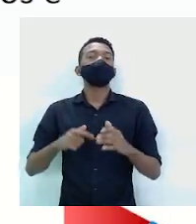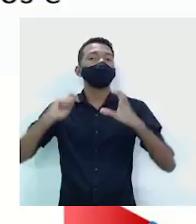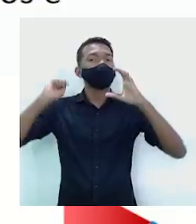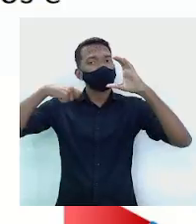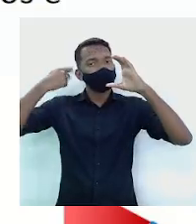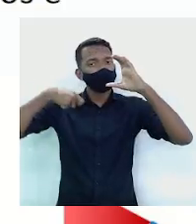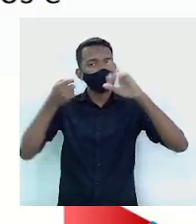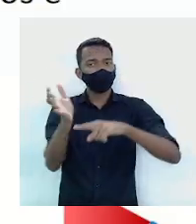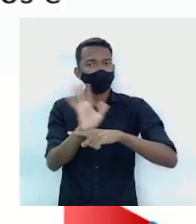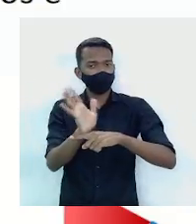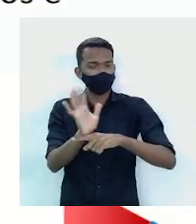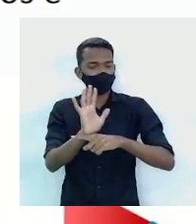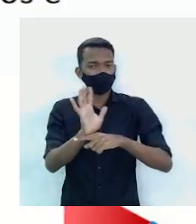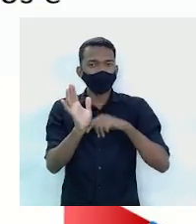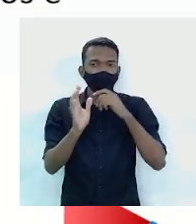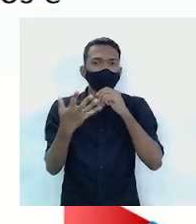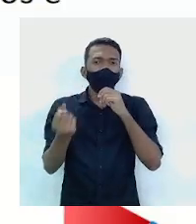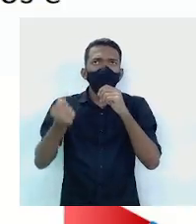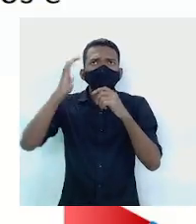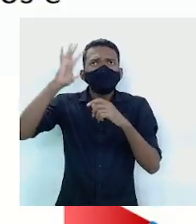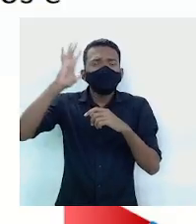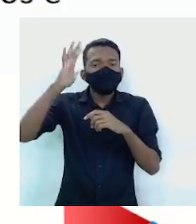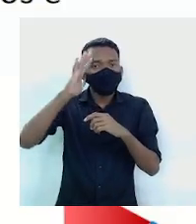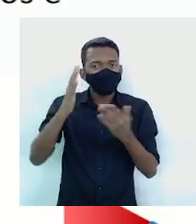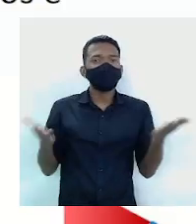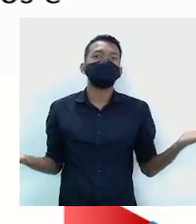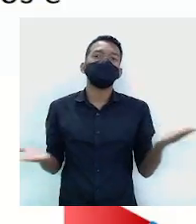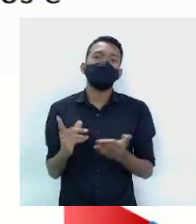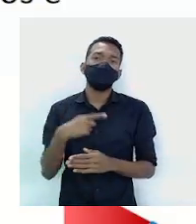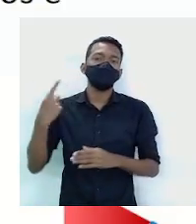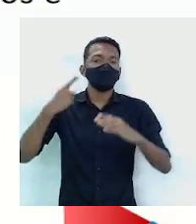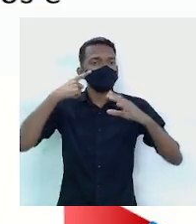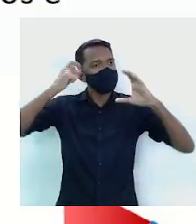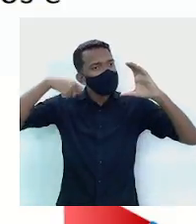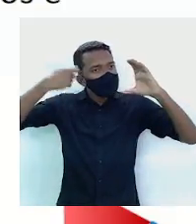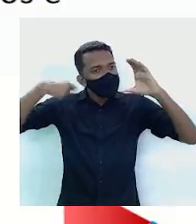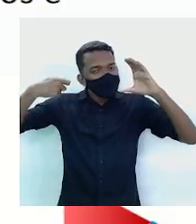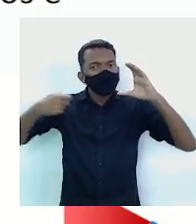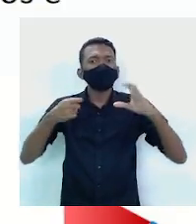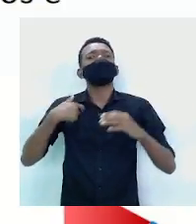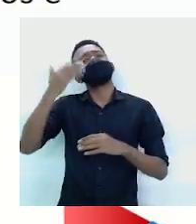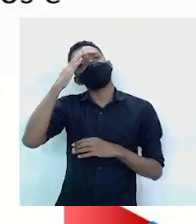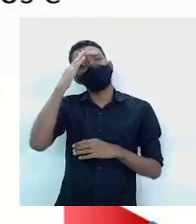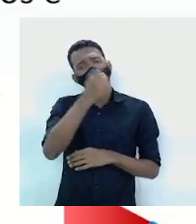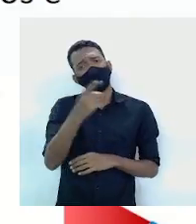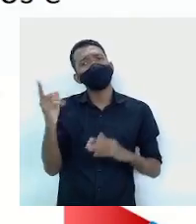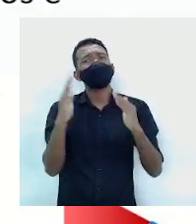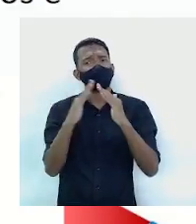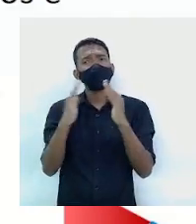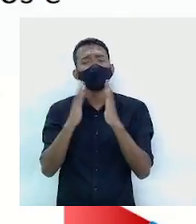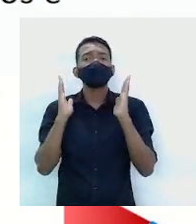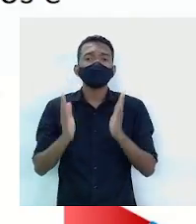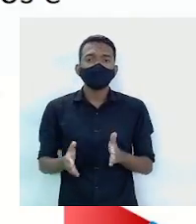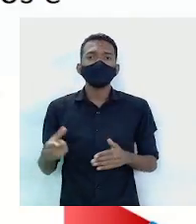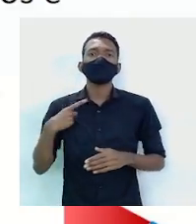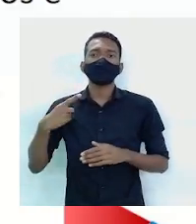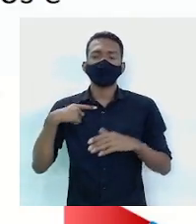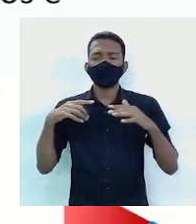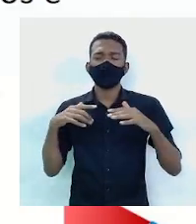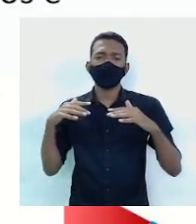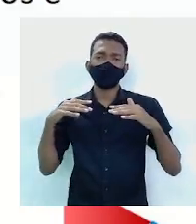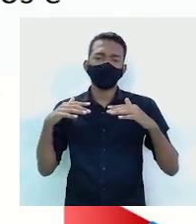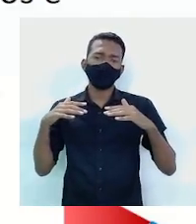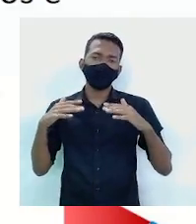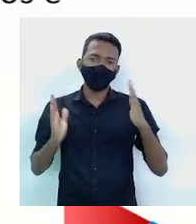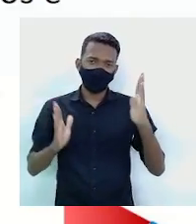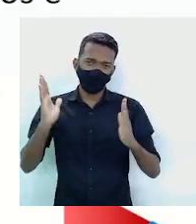vídeo, tá? Vamos imaginar que nós estamos gravando um vídeo. Eu sei que vocês em casa, nessa era de